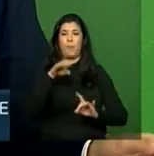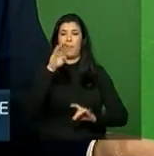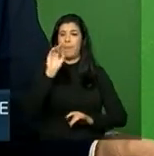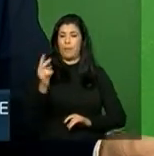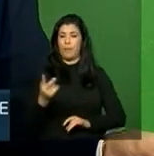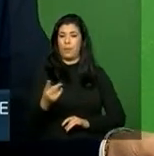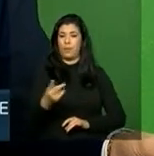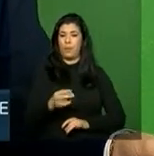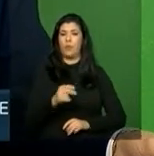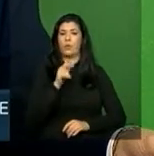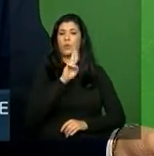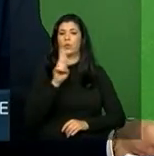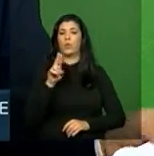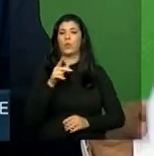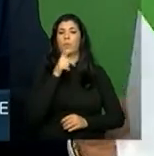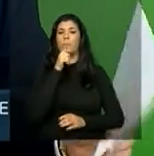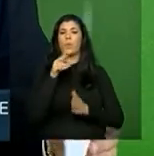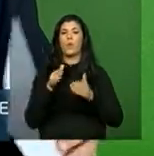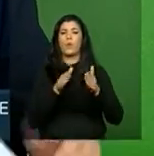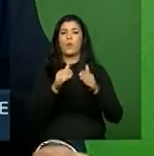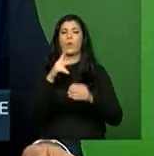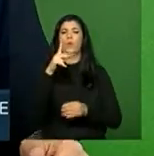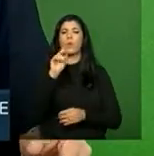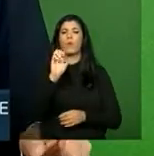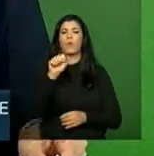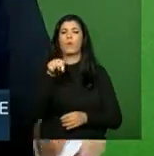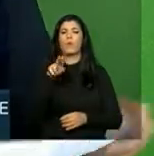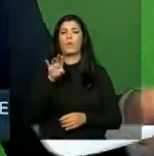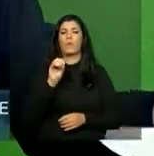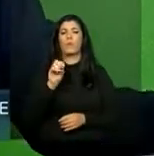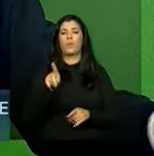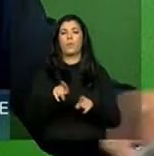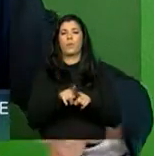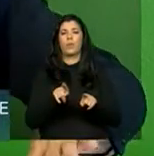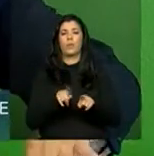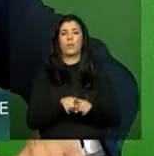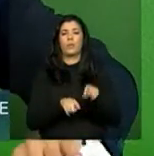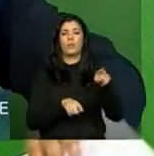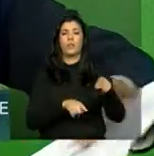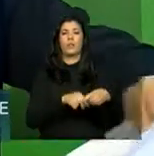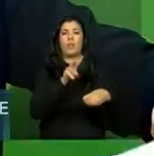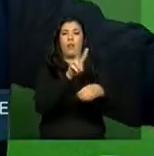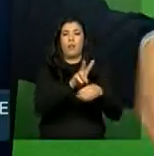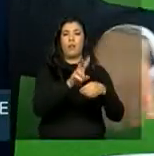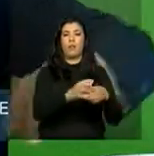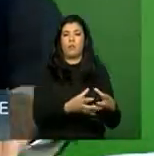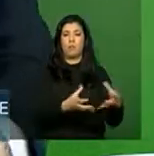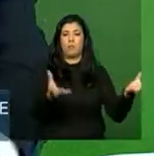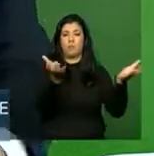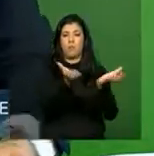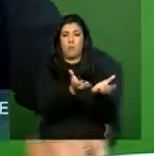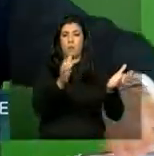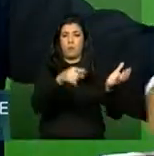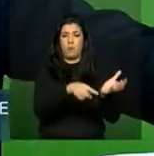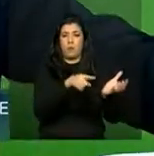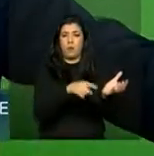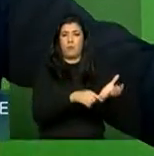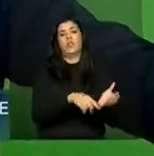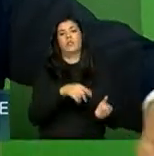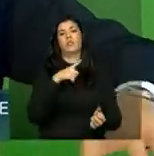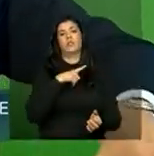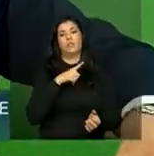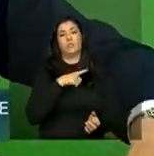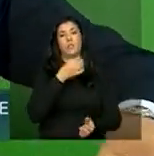do Rio Pequeno com o reservatório Rio Grande na represa Billings estão são seis Grandes